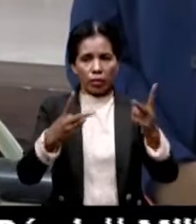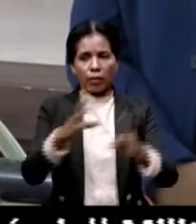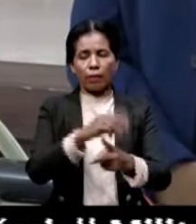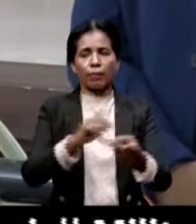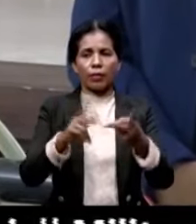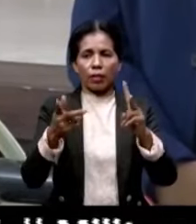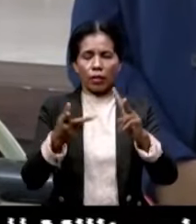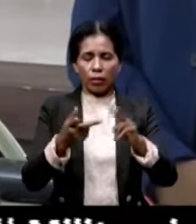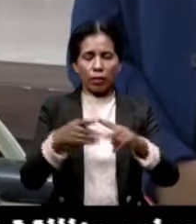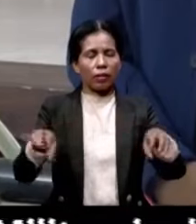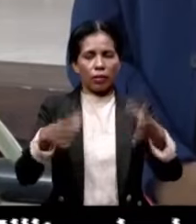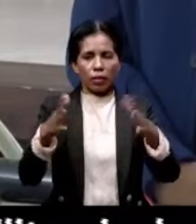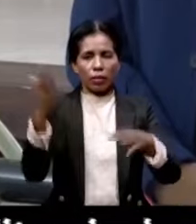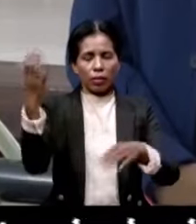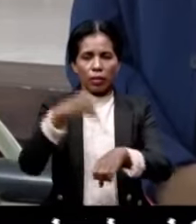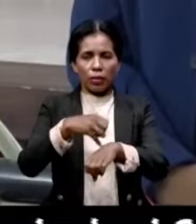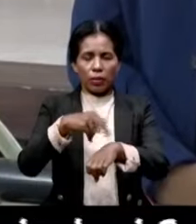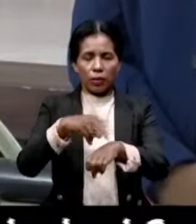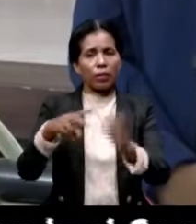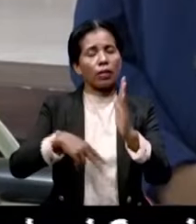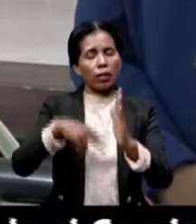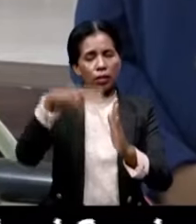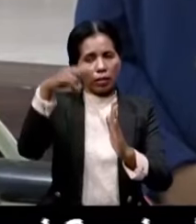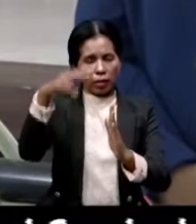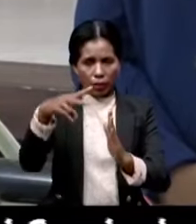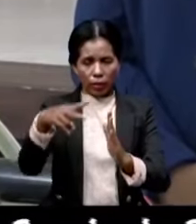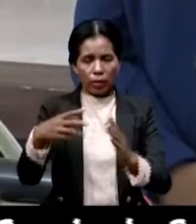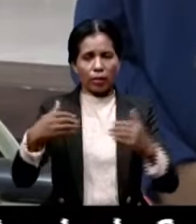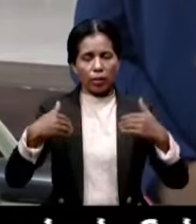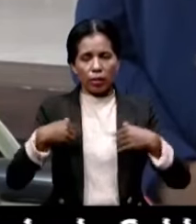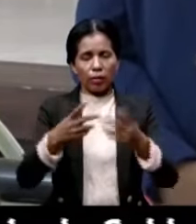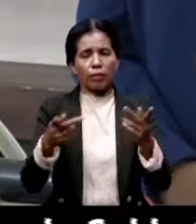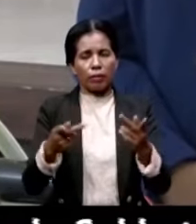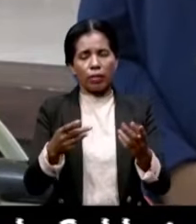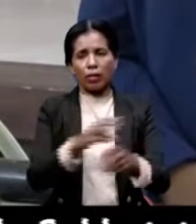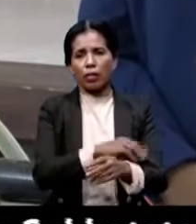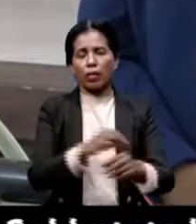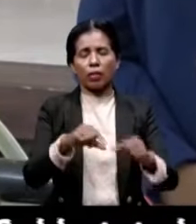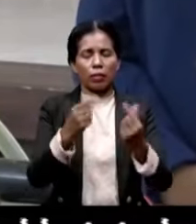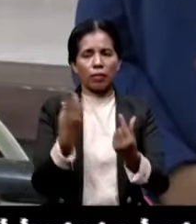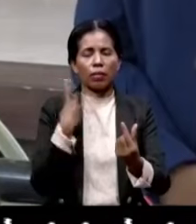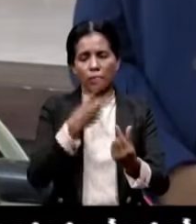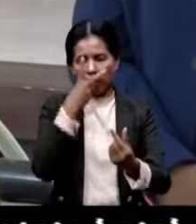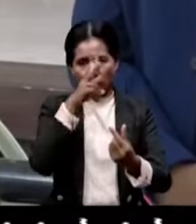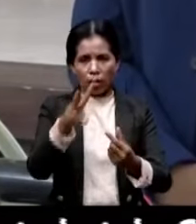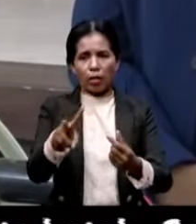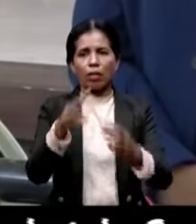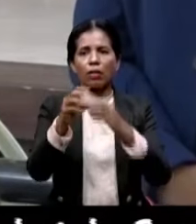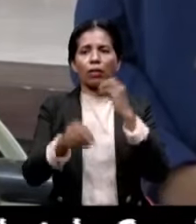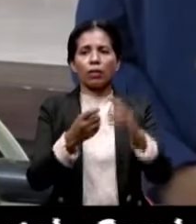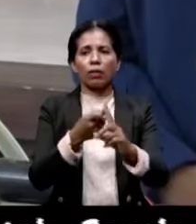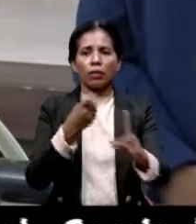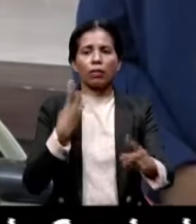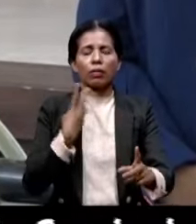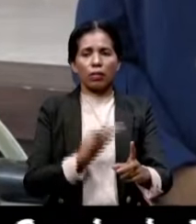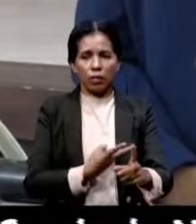no networking iha international level. Namo sa iha tang ya setores lubung ida nebe maka ita bela hareka tak husi